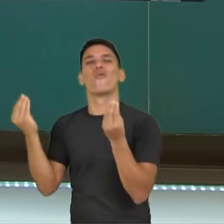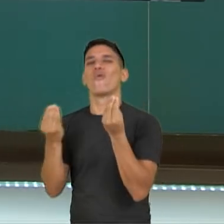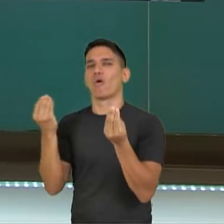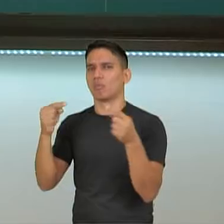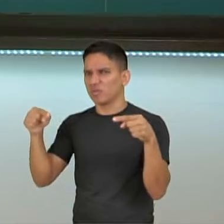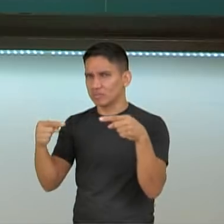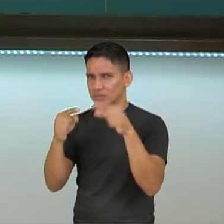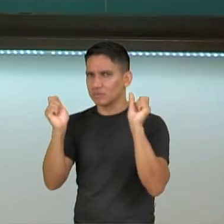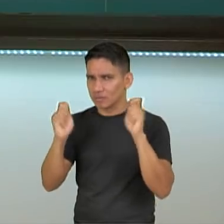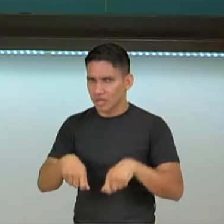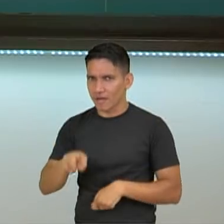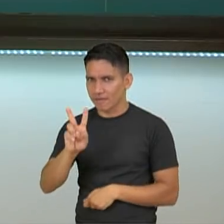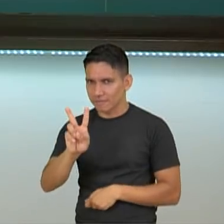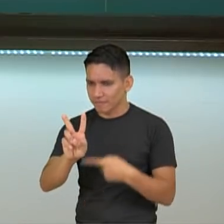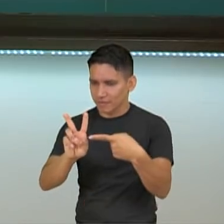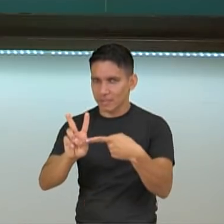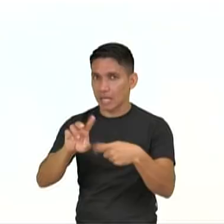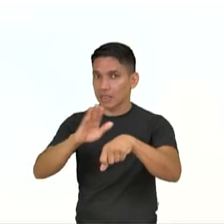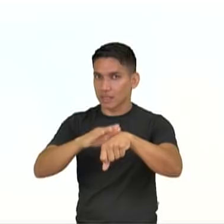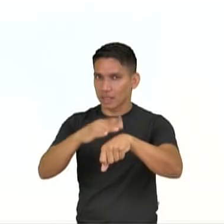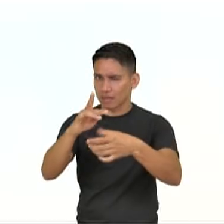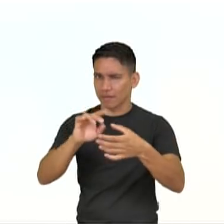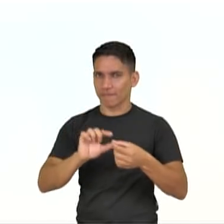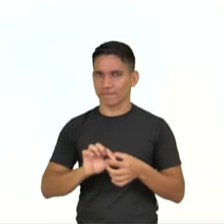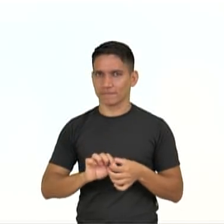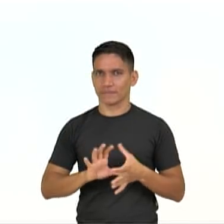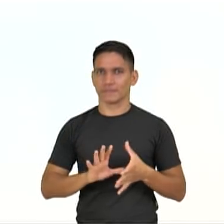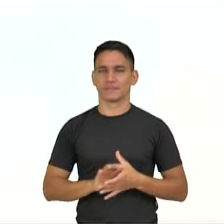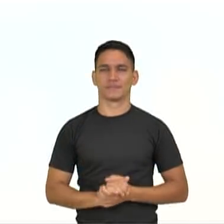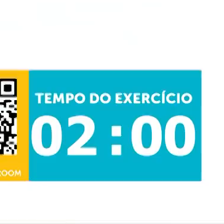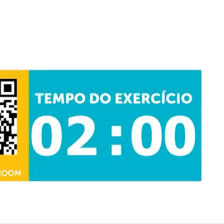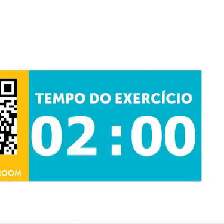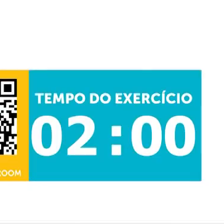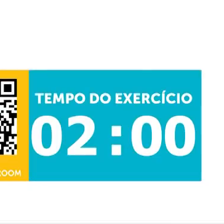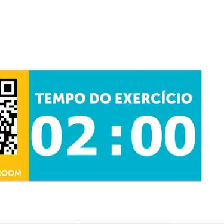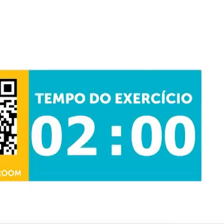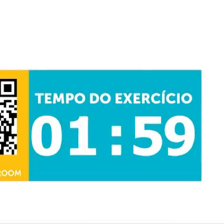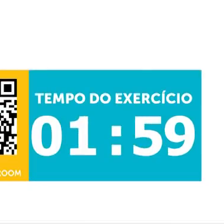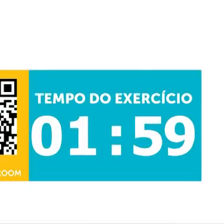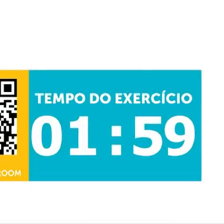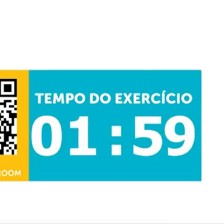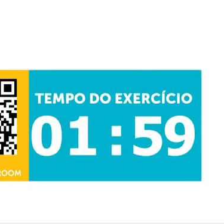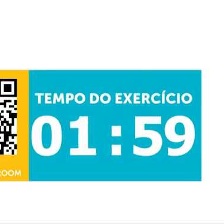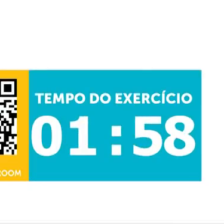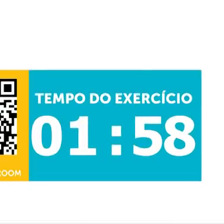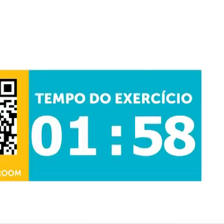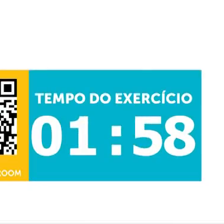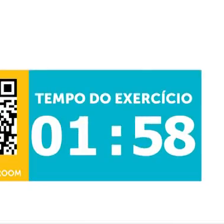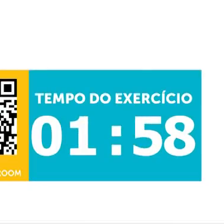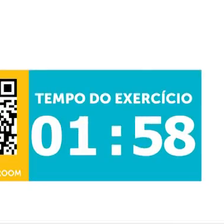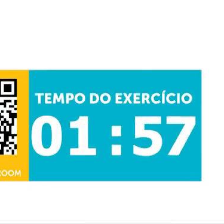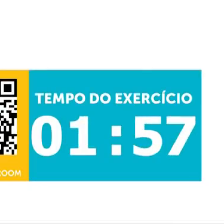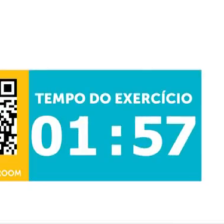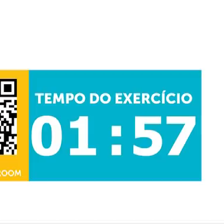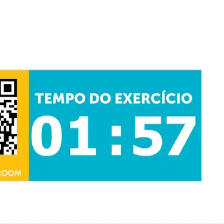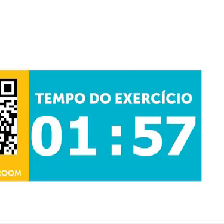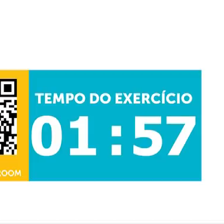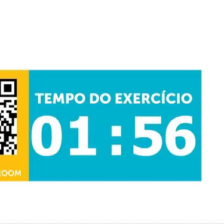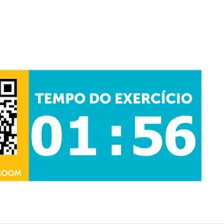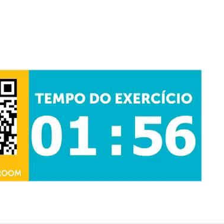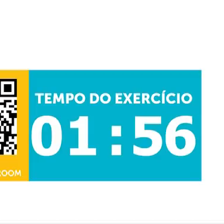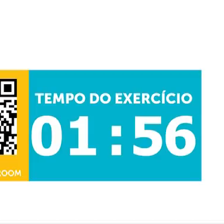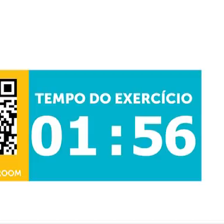Fizeram? Bom, será que para escrever o 40 eu posso escrever x, x, x e x? Não,